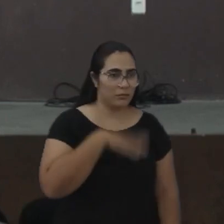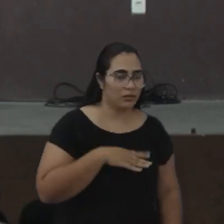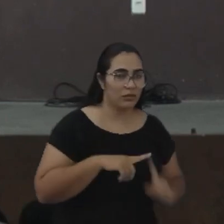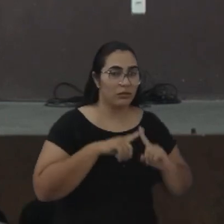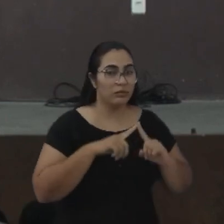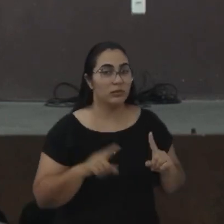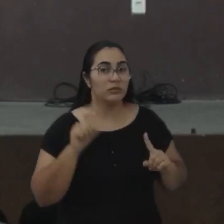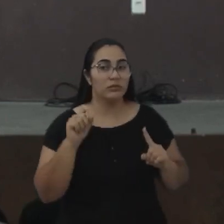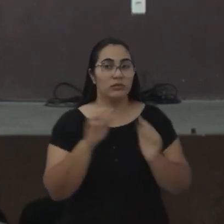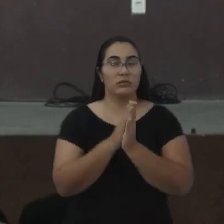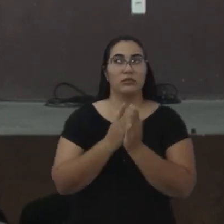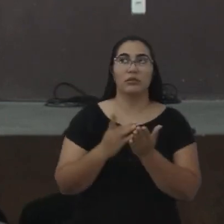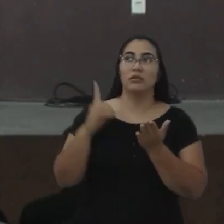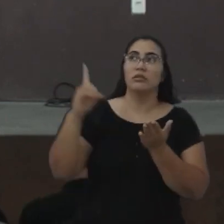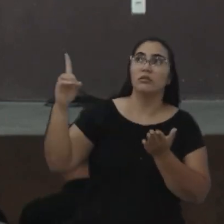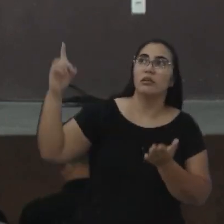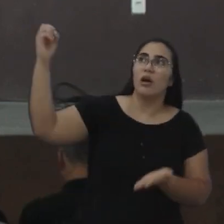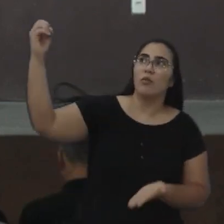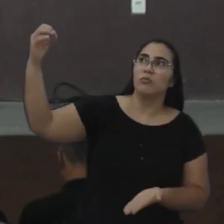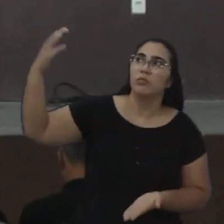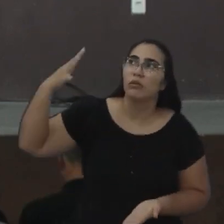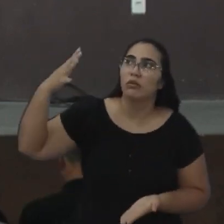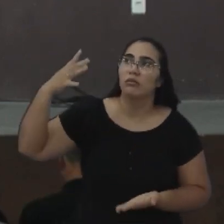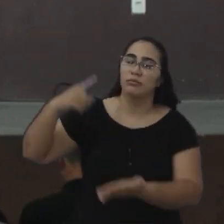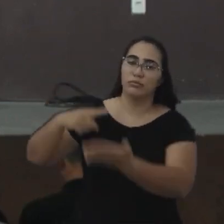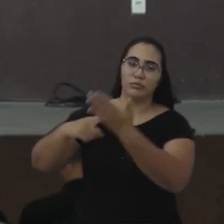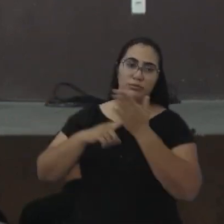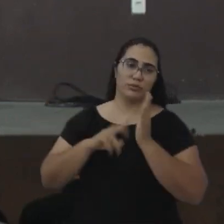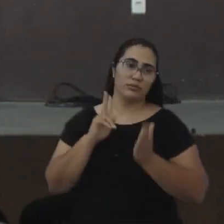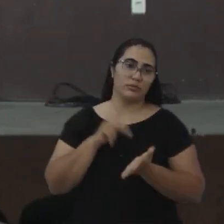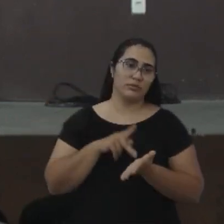de Deus sempre nos trará para a verdade.